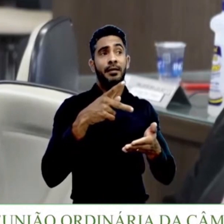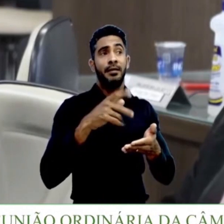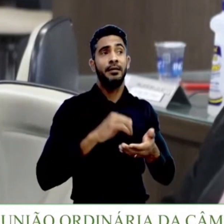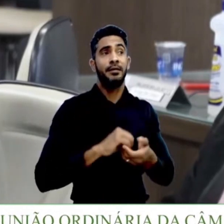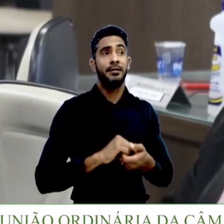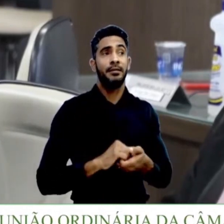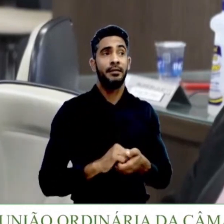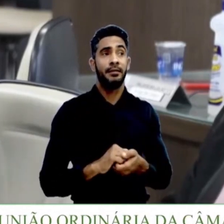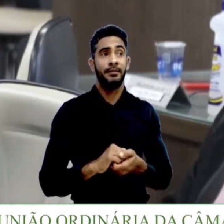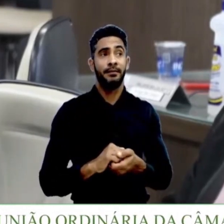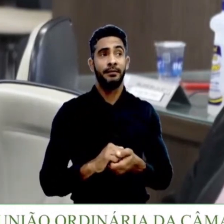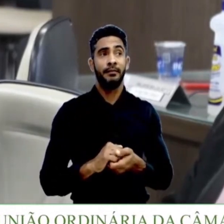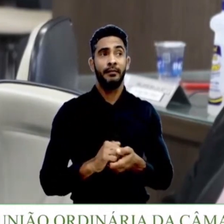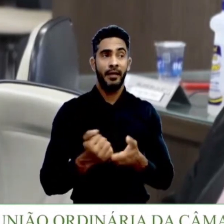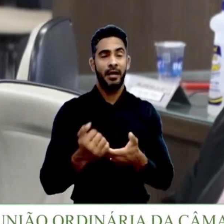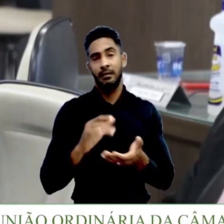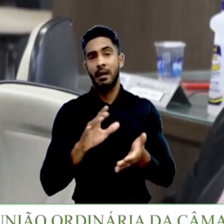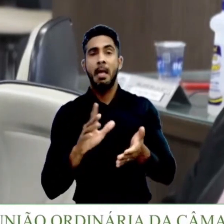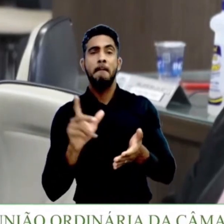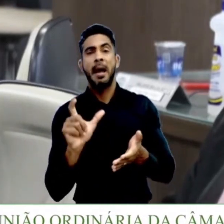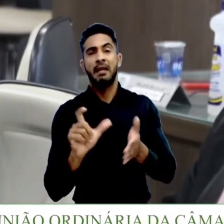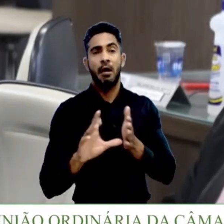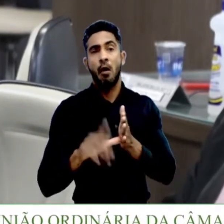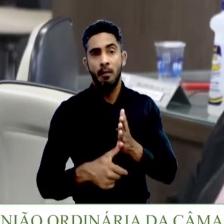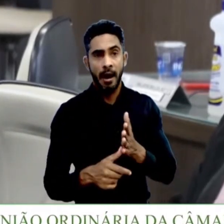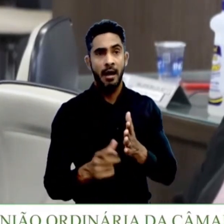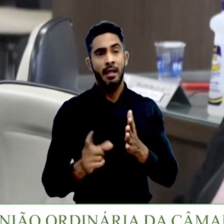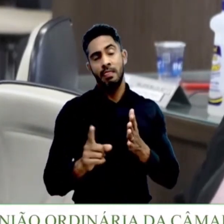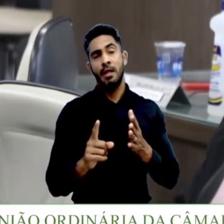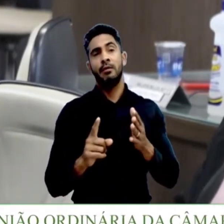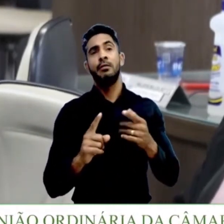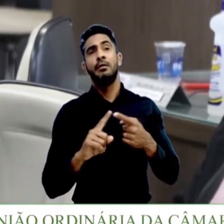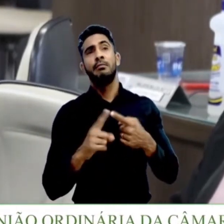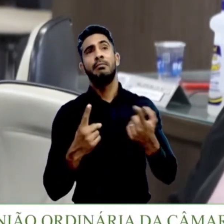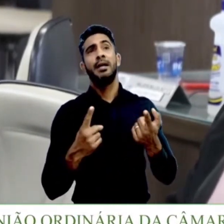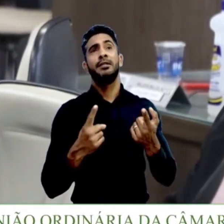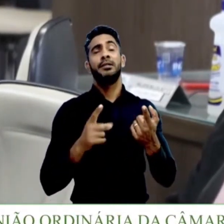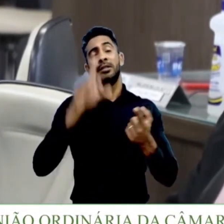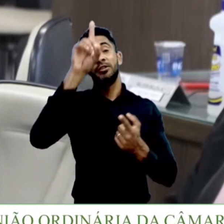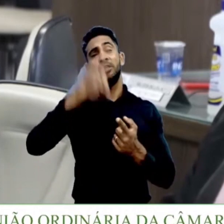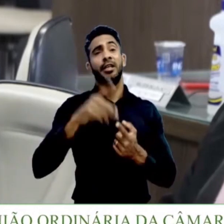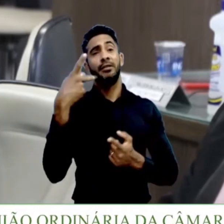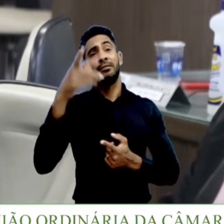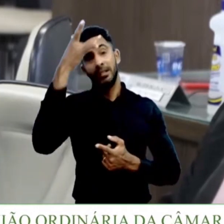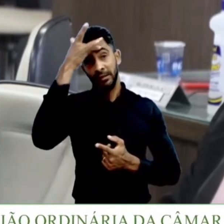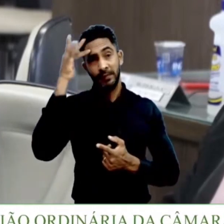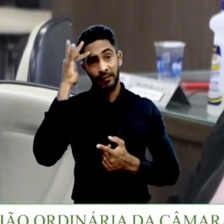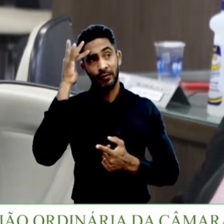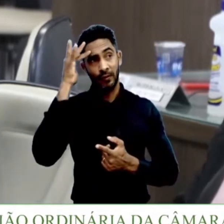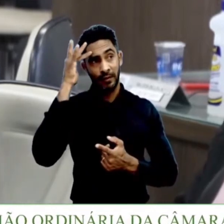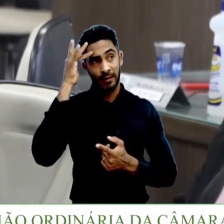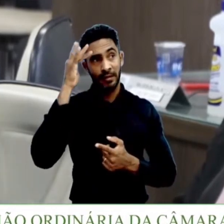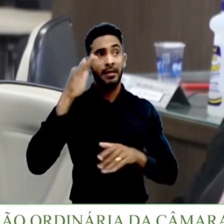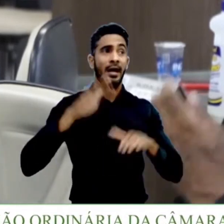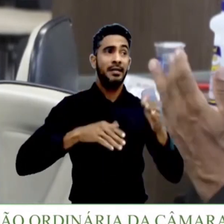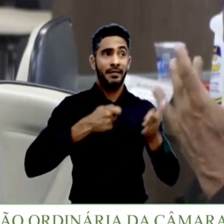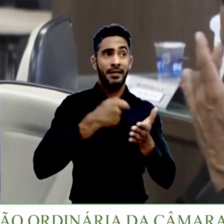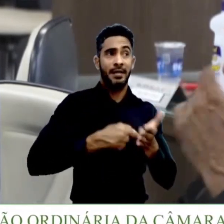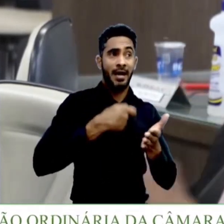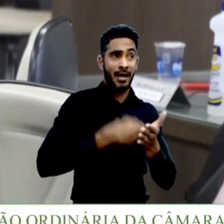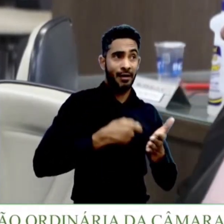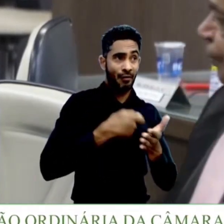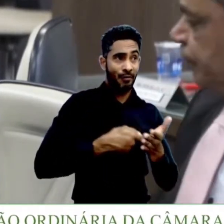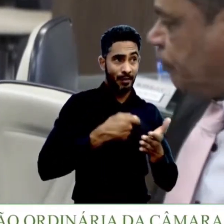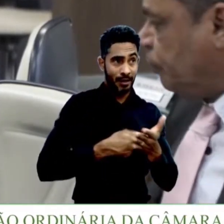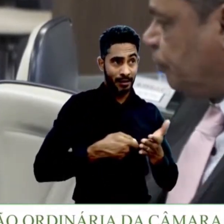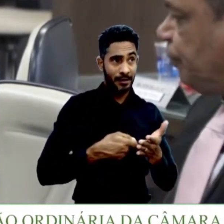pesada, de roubar, não vou falar essa palavra, mas né, tirando um direito que é delas. As exigências, do